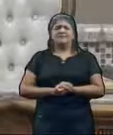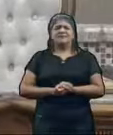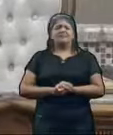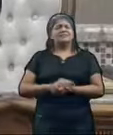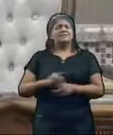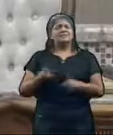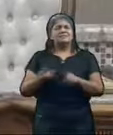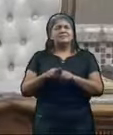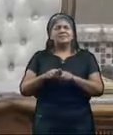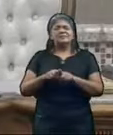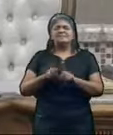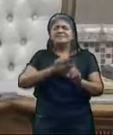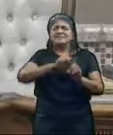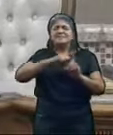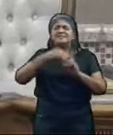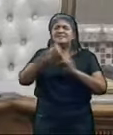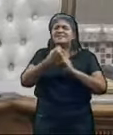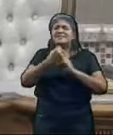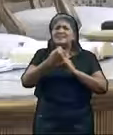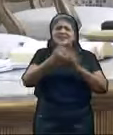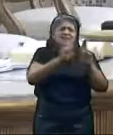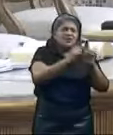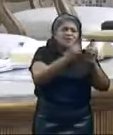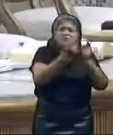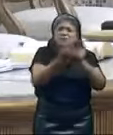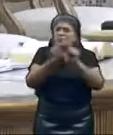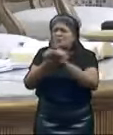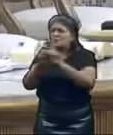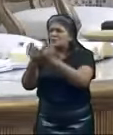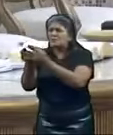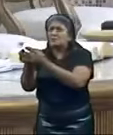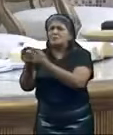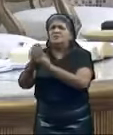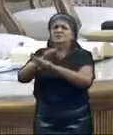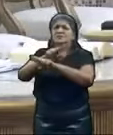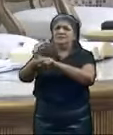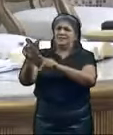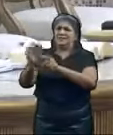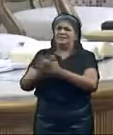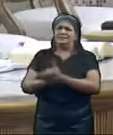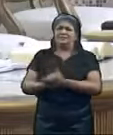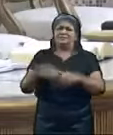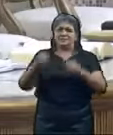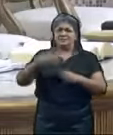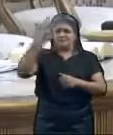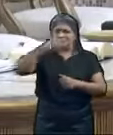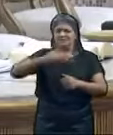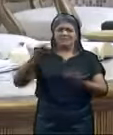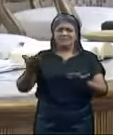sociedade defende todo mundo defende que levanta para defender a gente